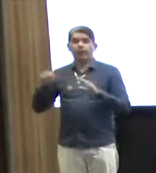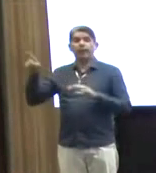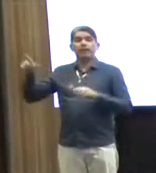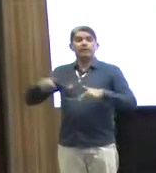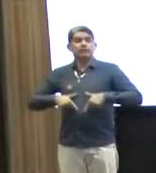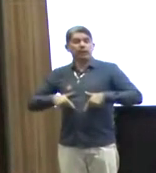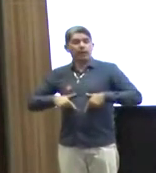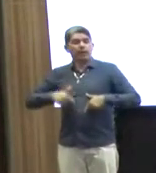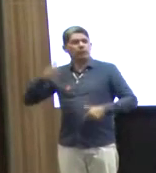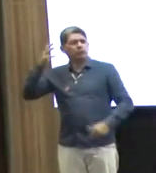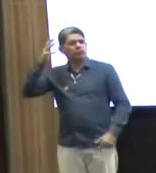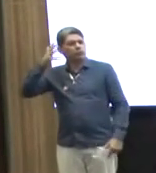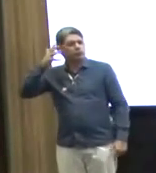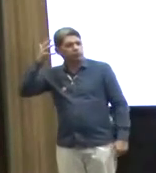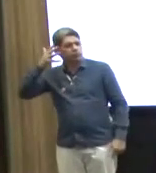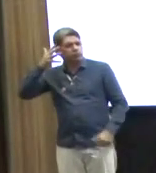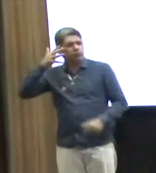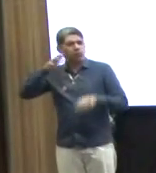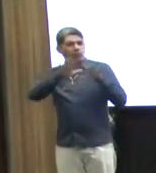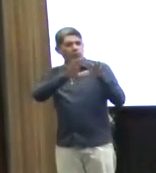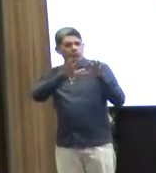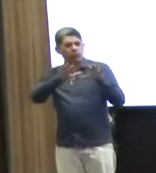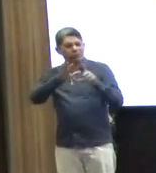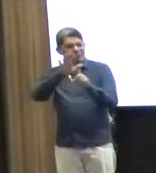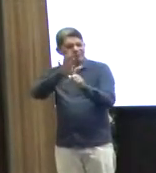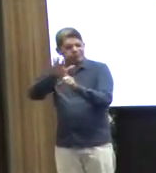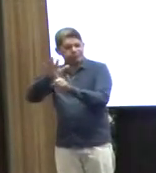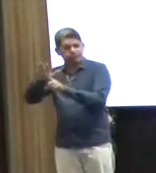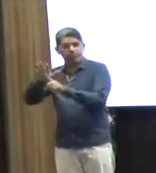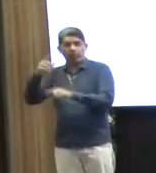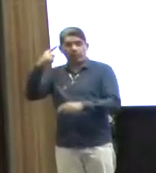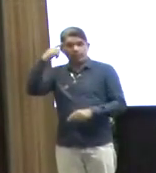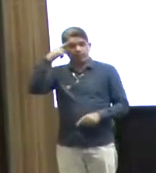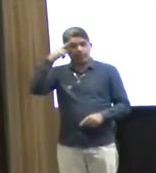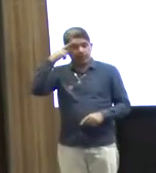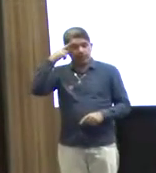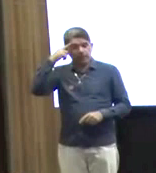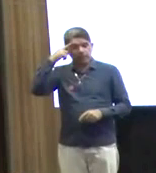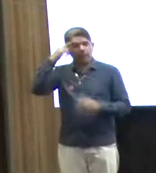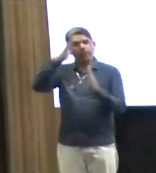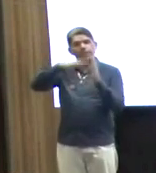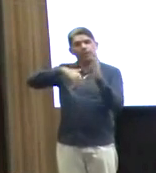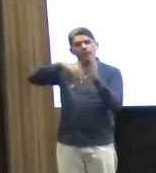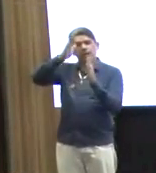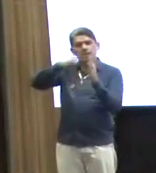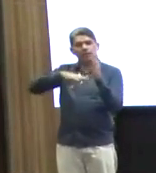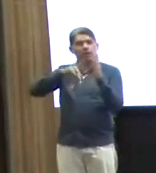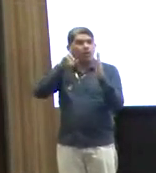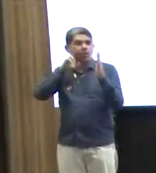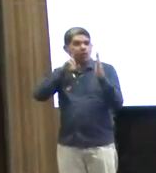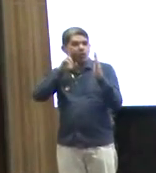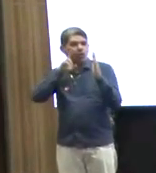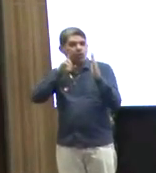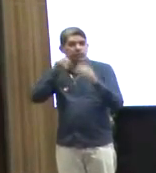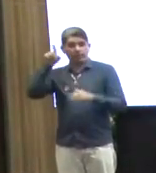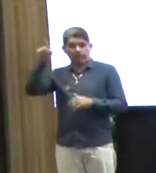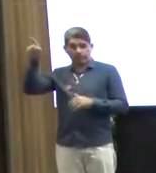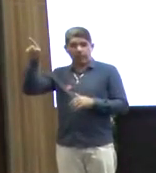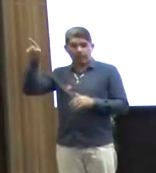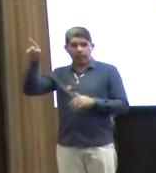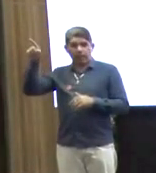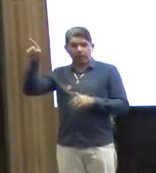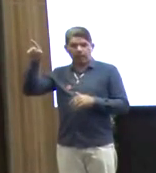Então a gente chama isso de pinkwashing. Né? Você pinta de cor de rosa, né, toda a ocupação israelense nos